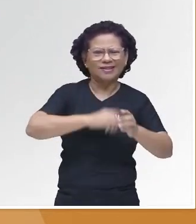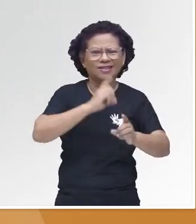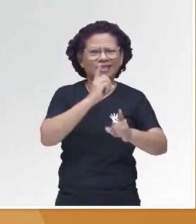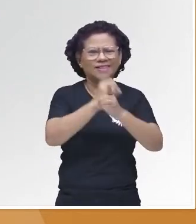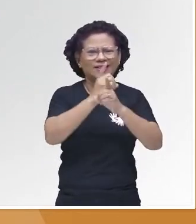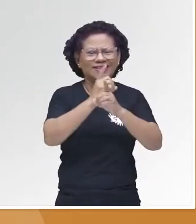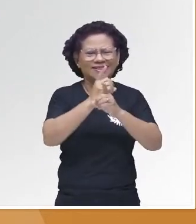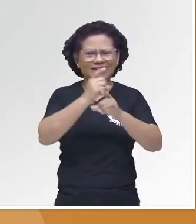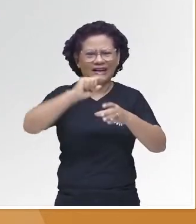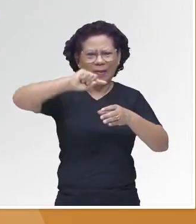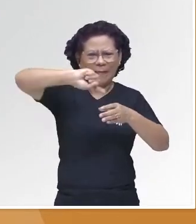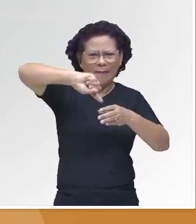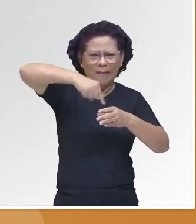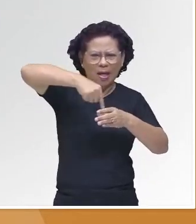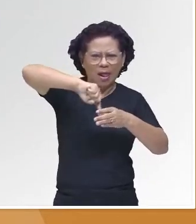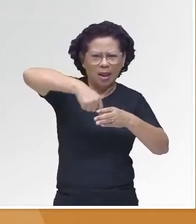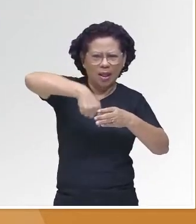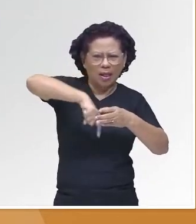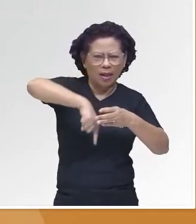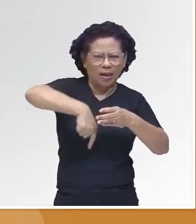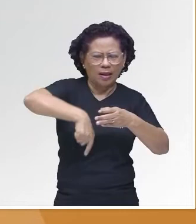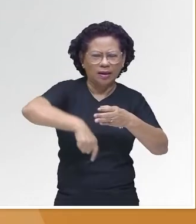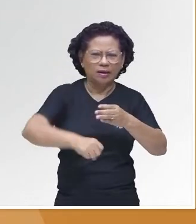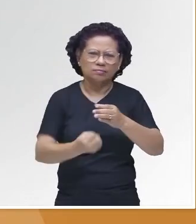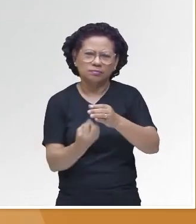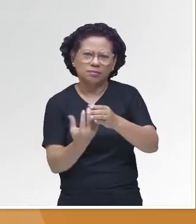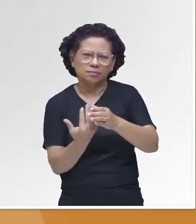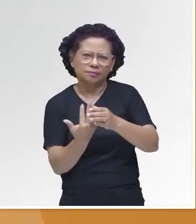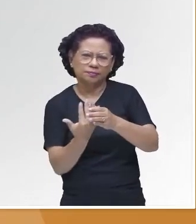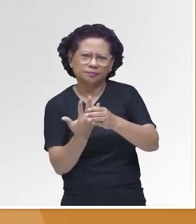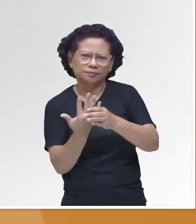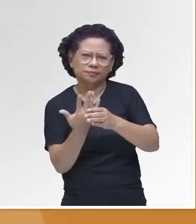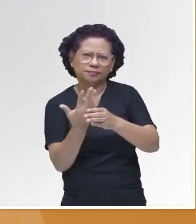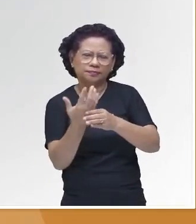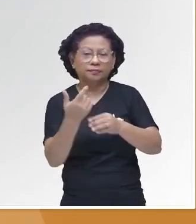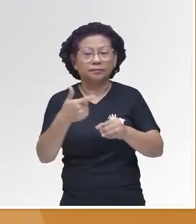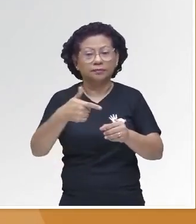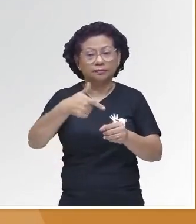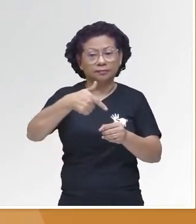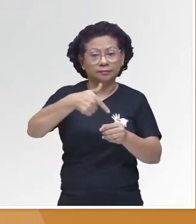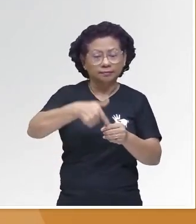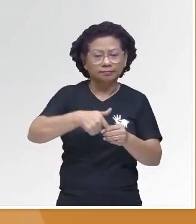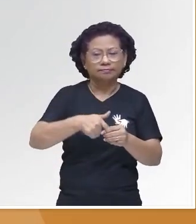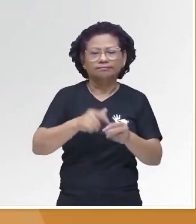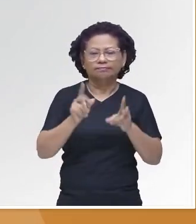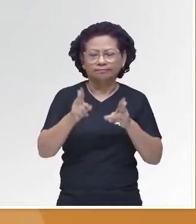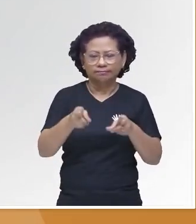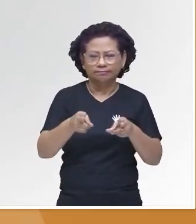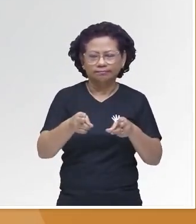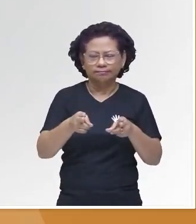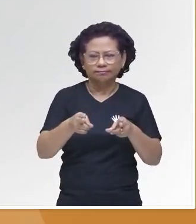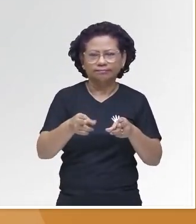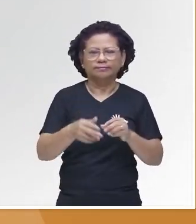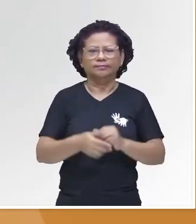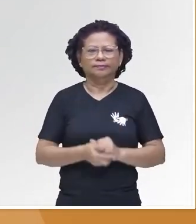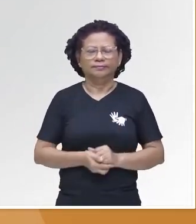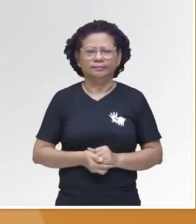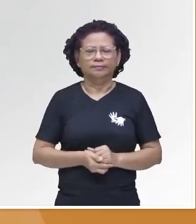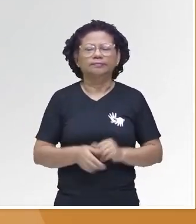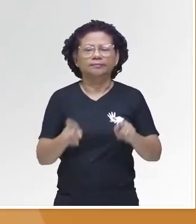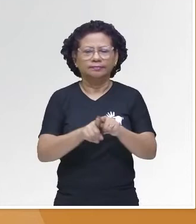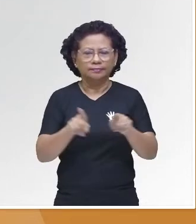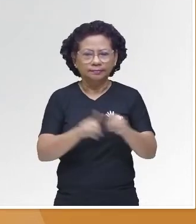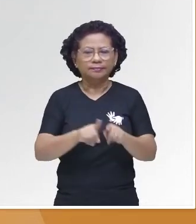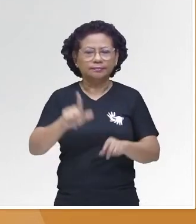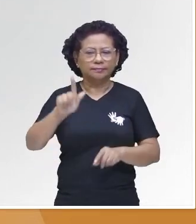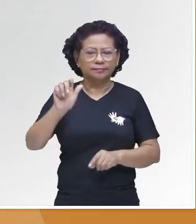ocorre a extração do petróleo, ocorre posteriormente naquela mesma área a extração do gás natural, né? E aí